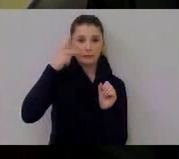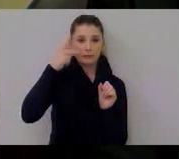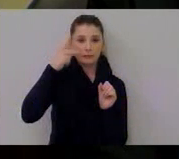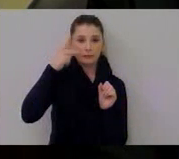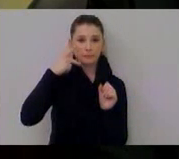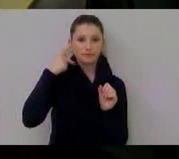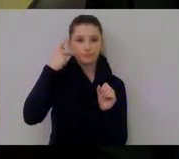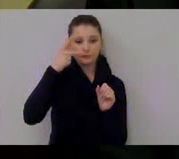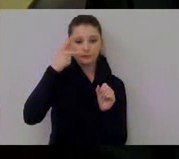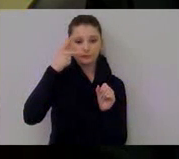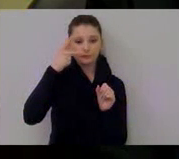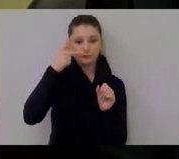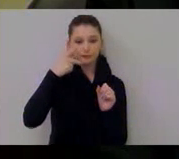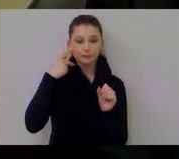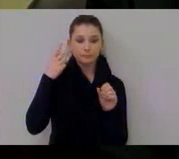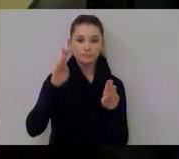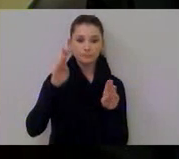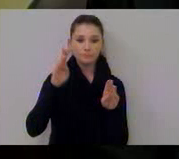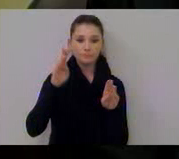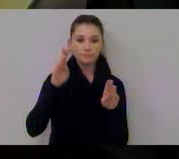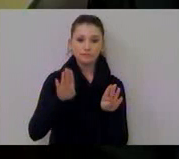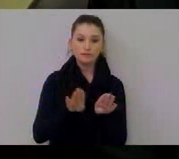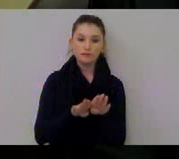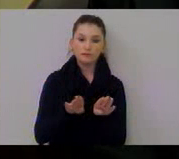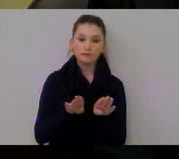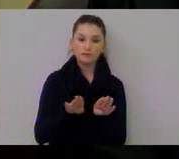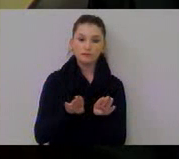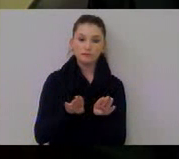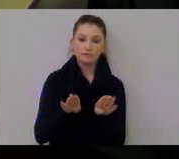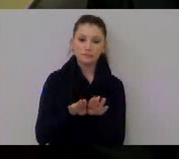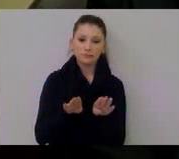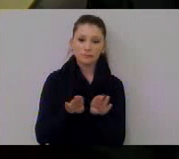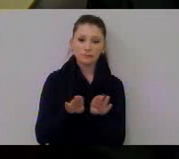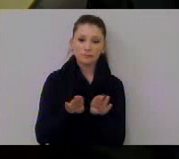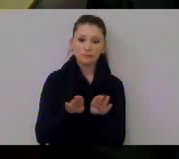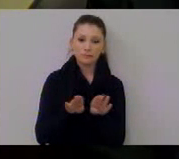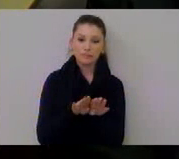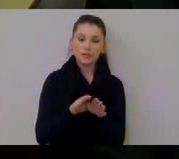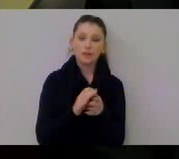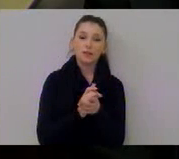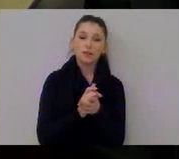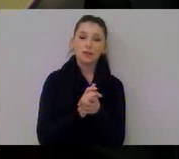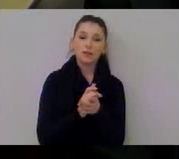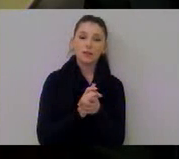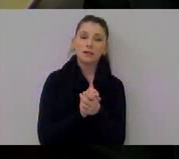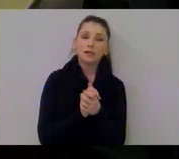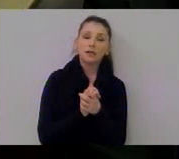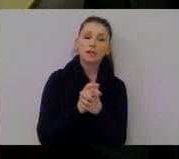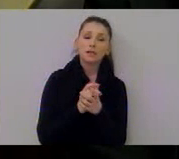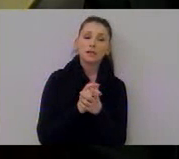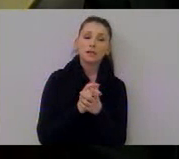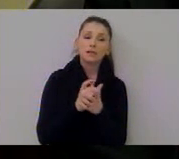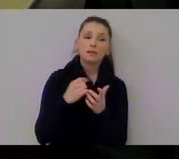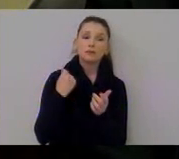quanto à política, ele nos deixa duas grandes